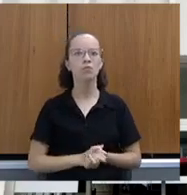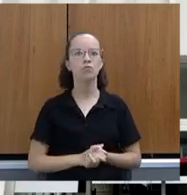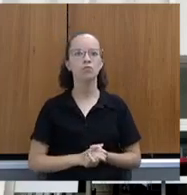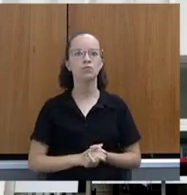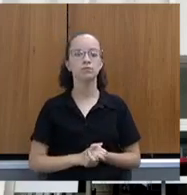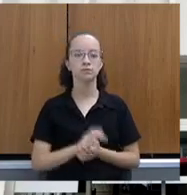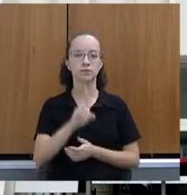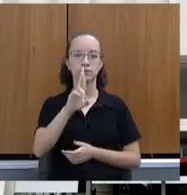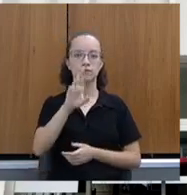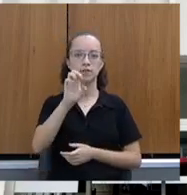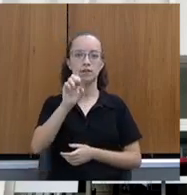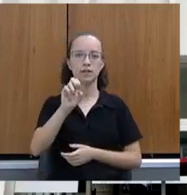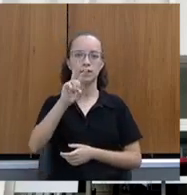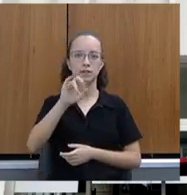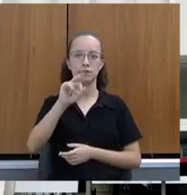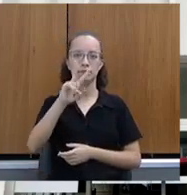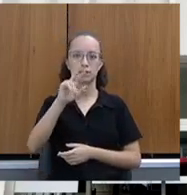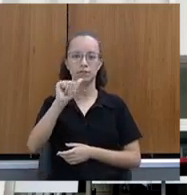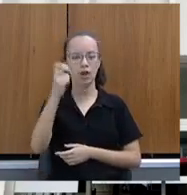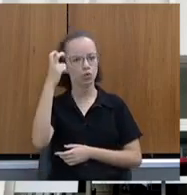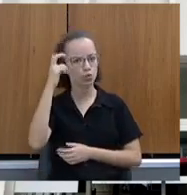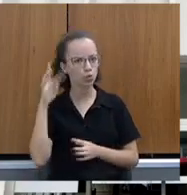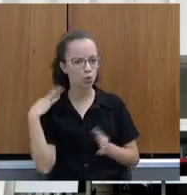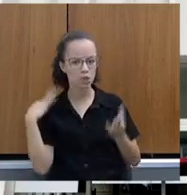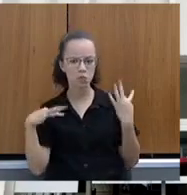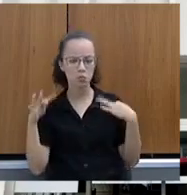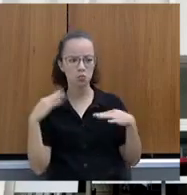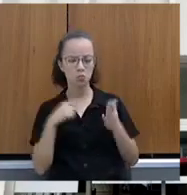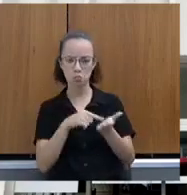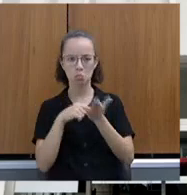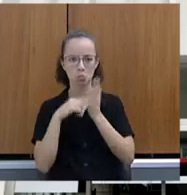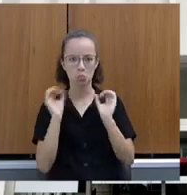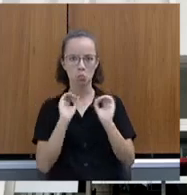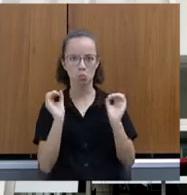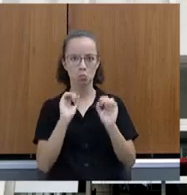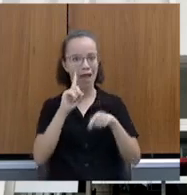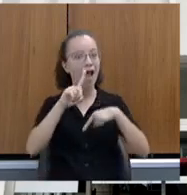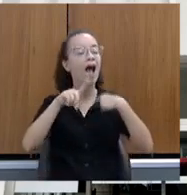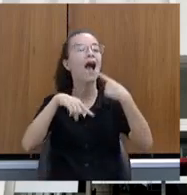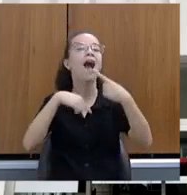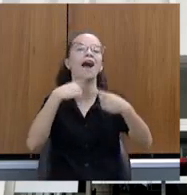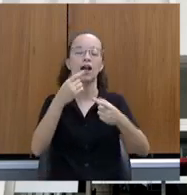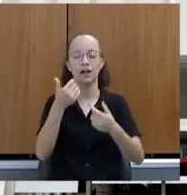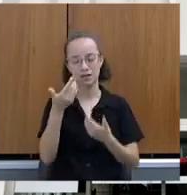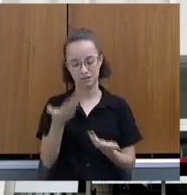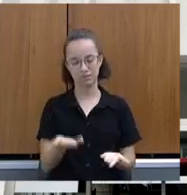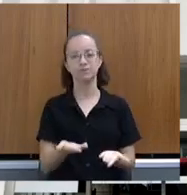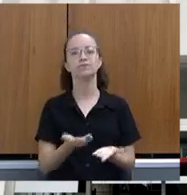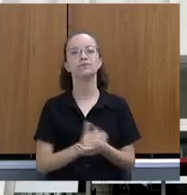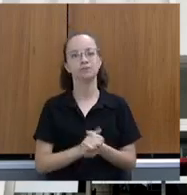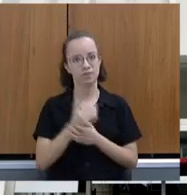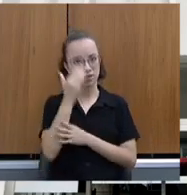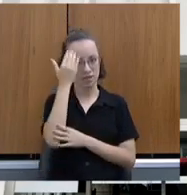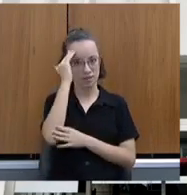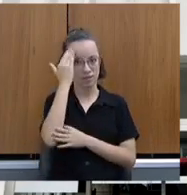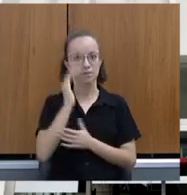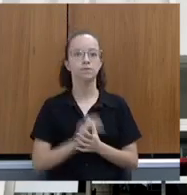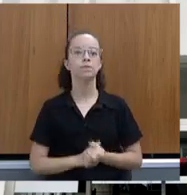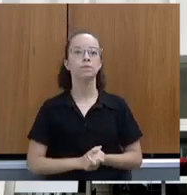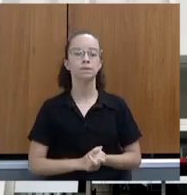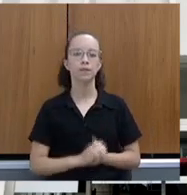e o reviva turismo é porque não passou rever o turismo aqui ah depois das Fundações Ah entendi